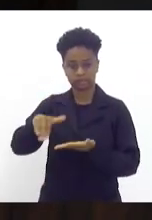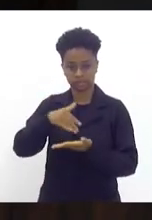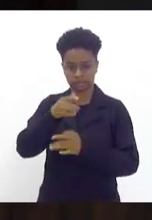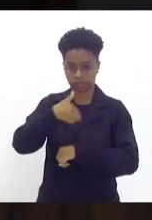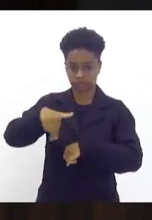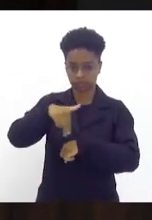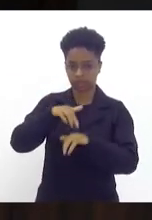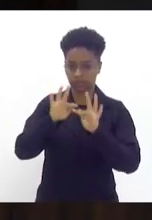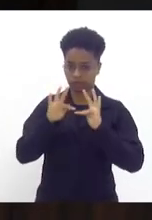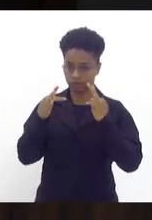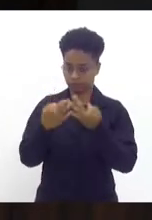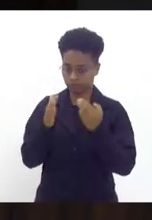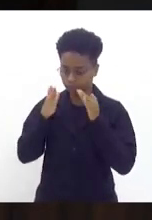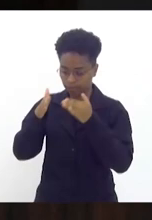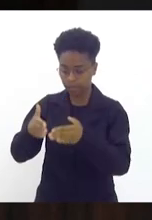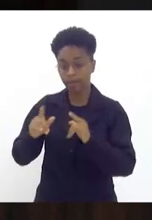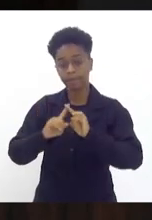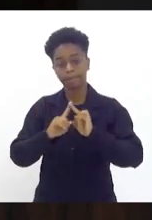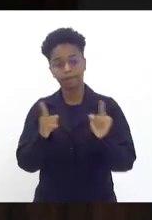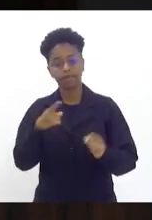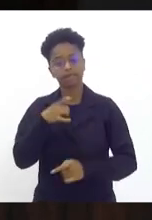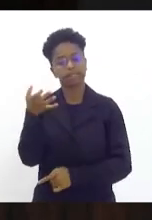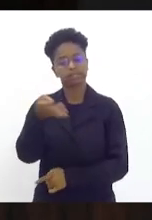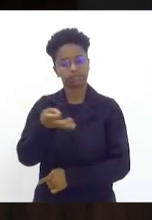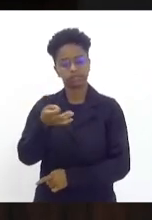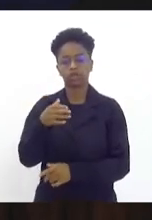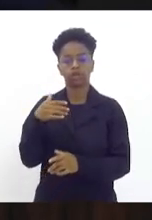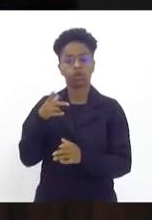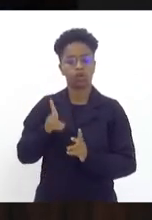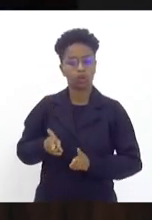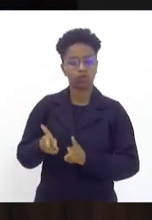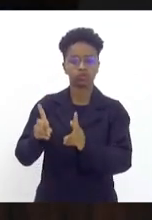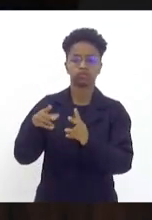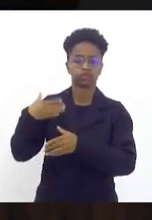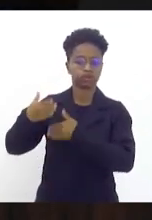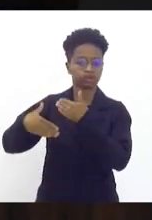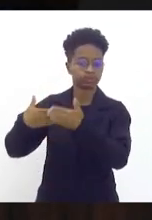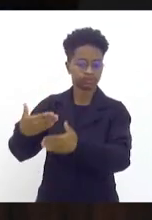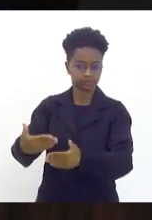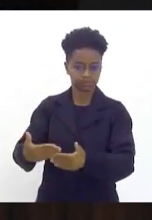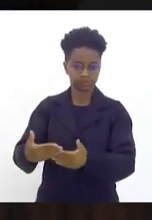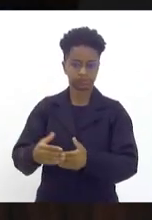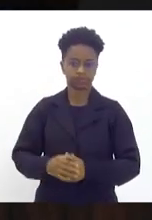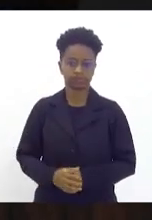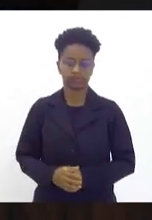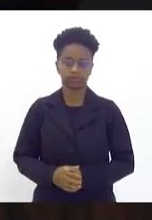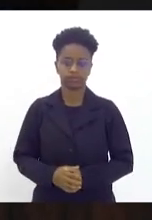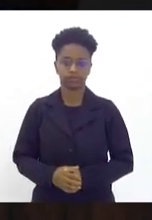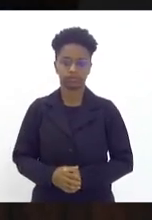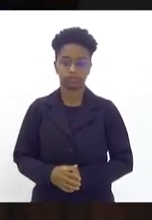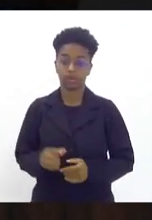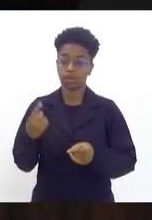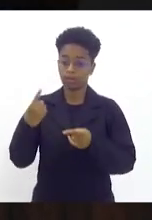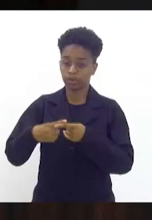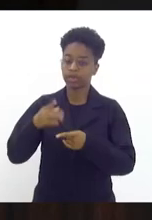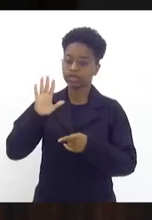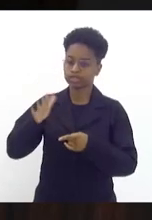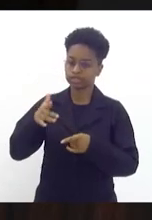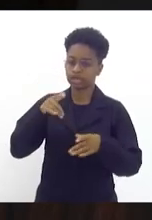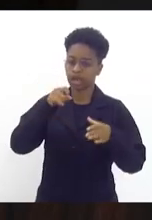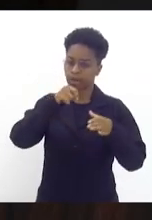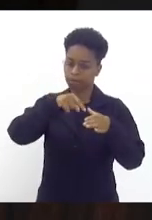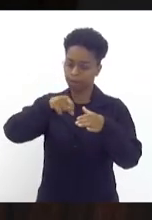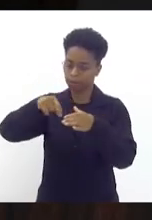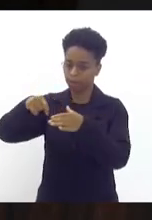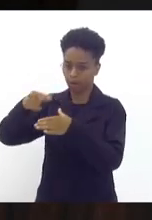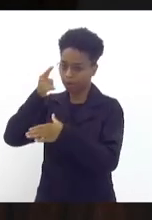família, mas que certamente continuará produzindo bons frutos, uma vez que a semente foi bem